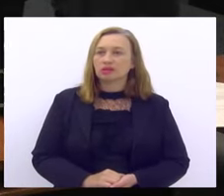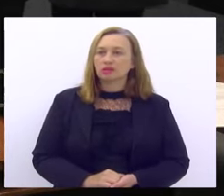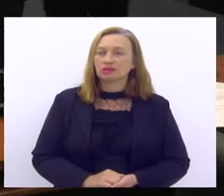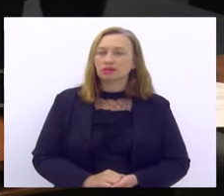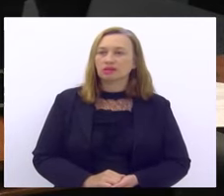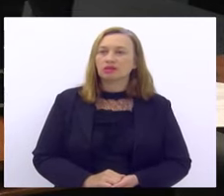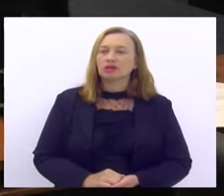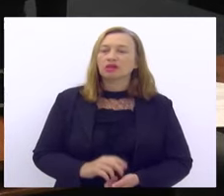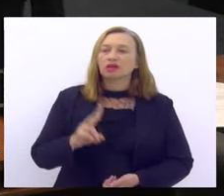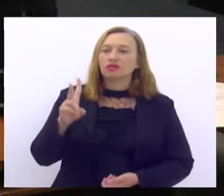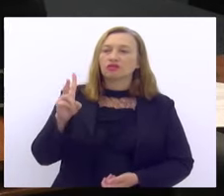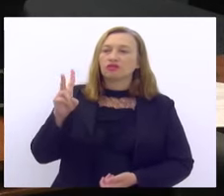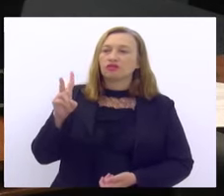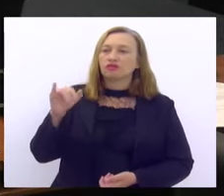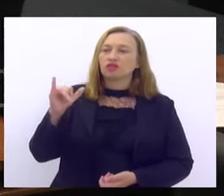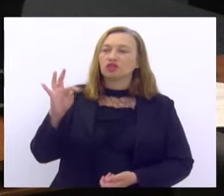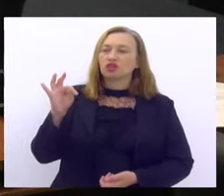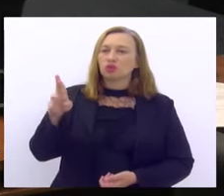Deputado Vitor Júnior.